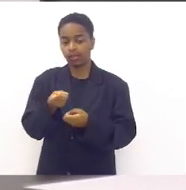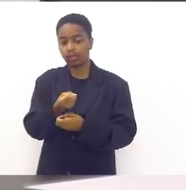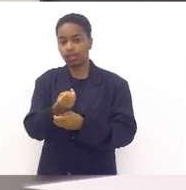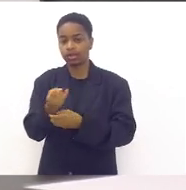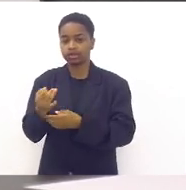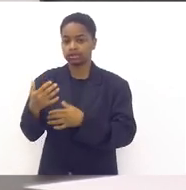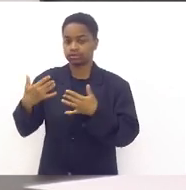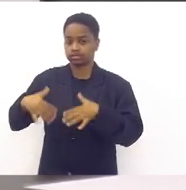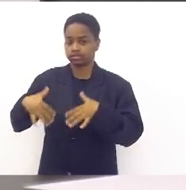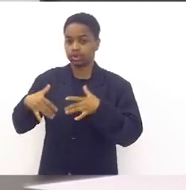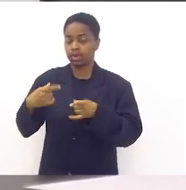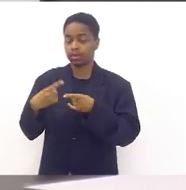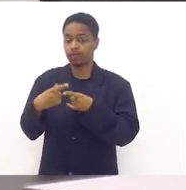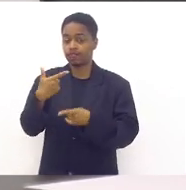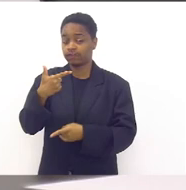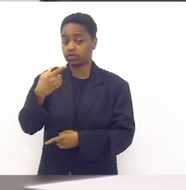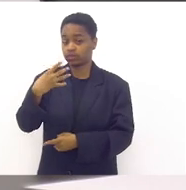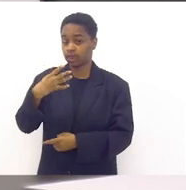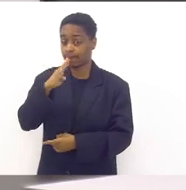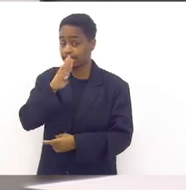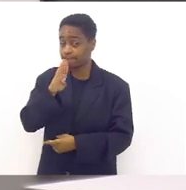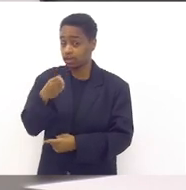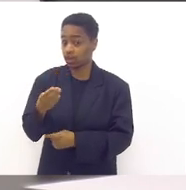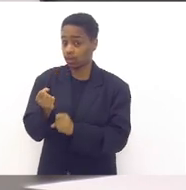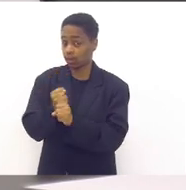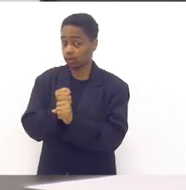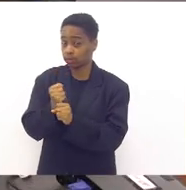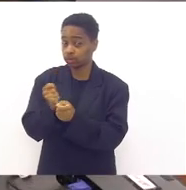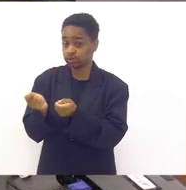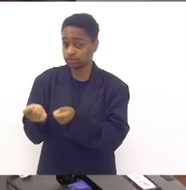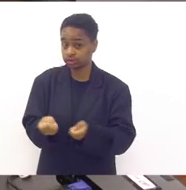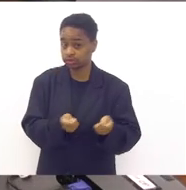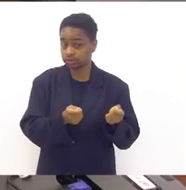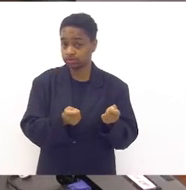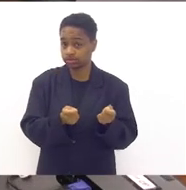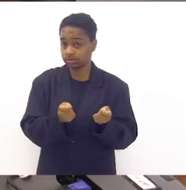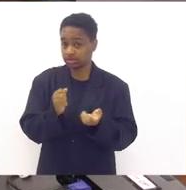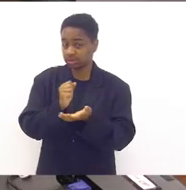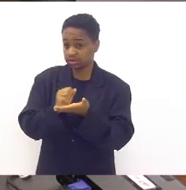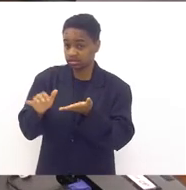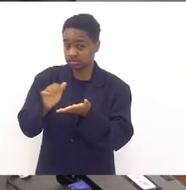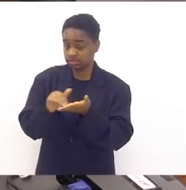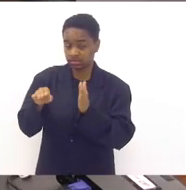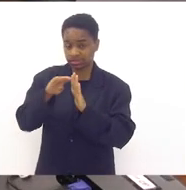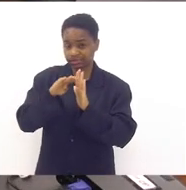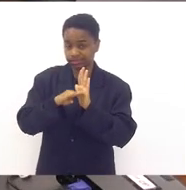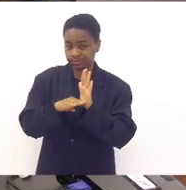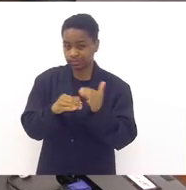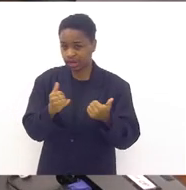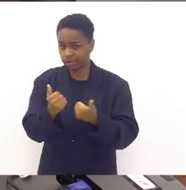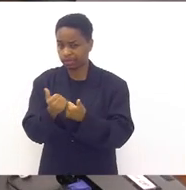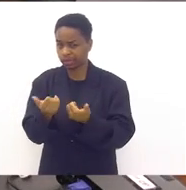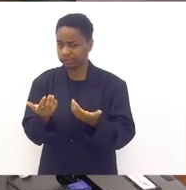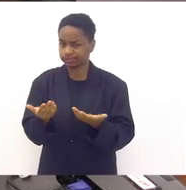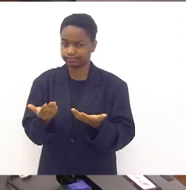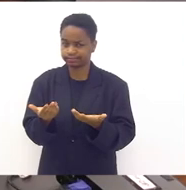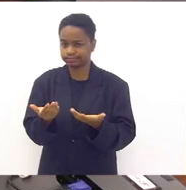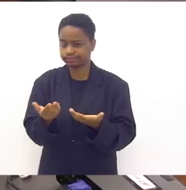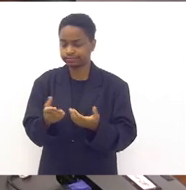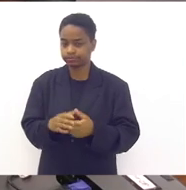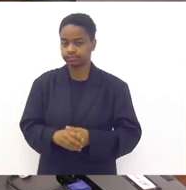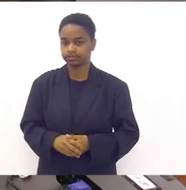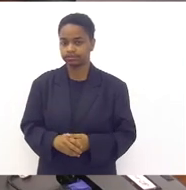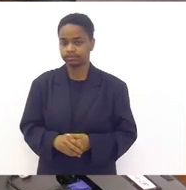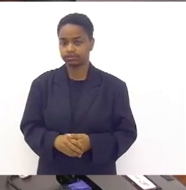24 bilhões por ano em incentivo fiscal. Né? Então, eu